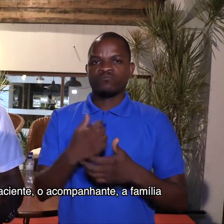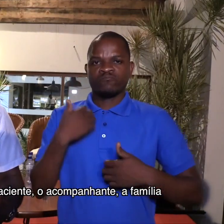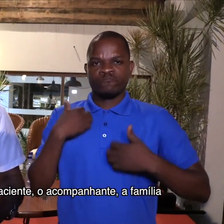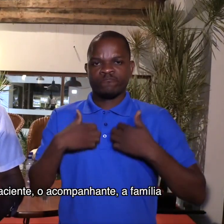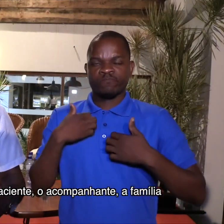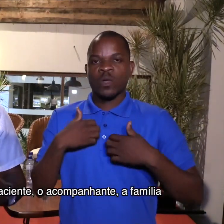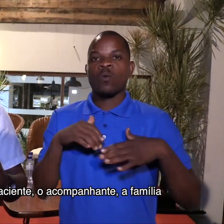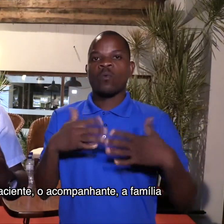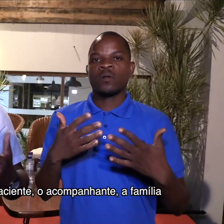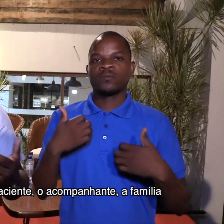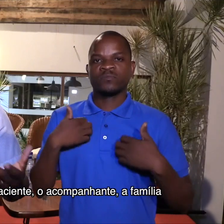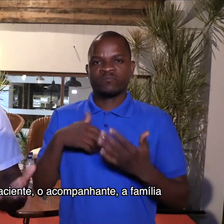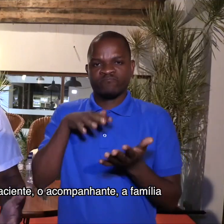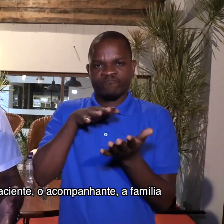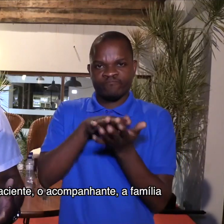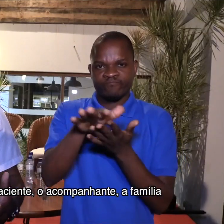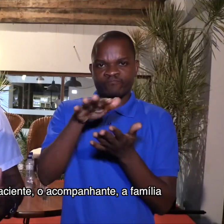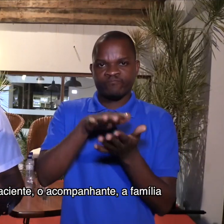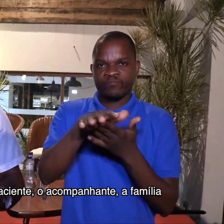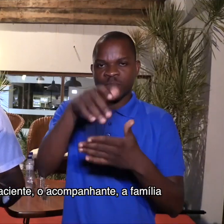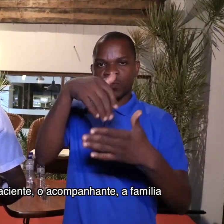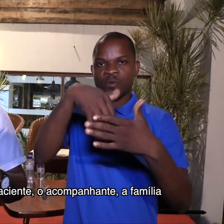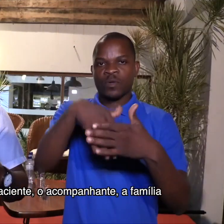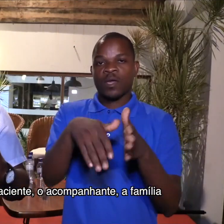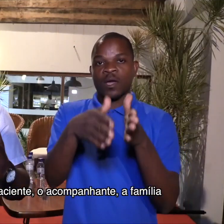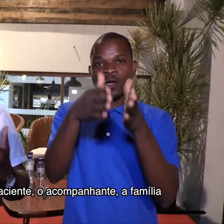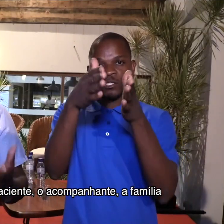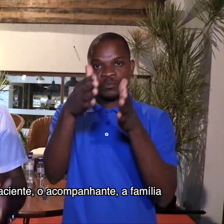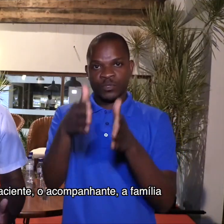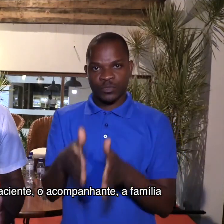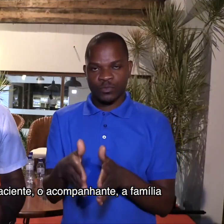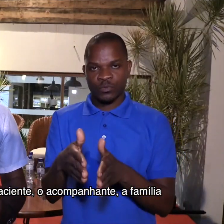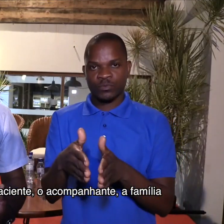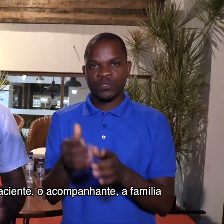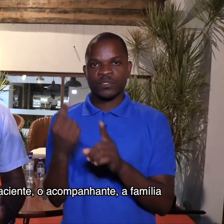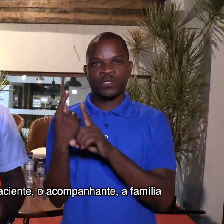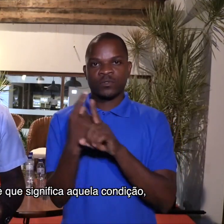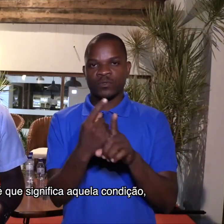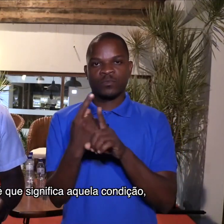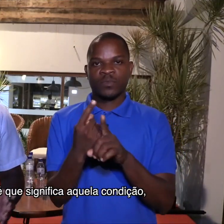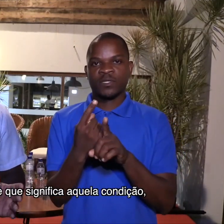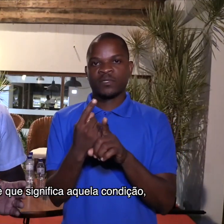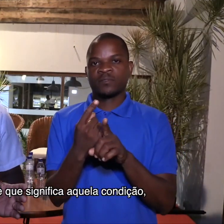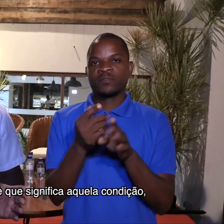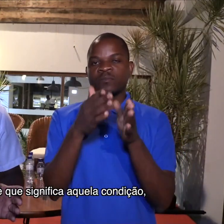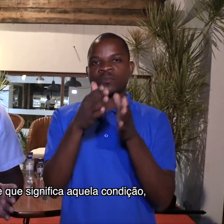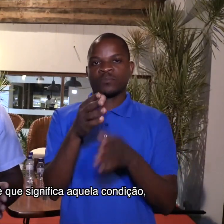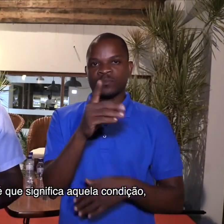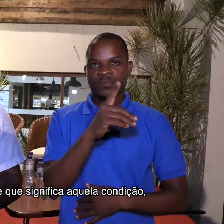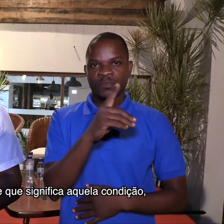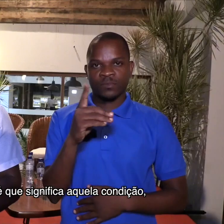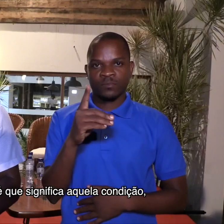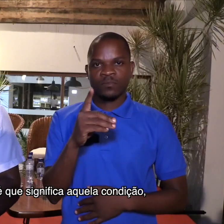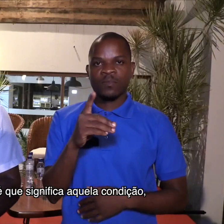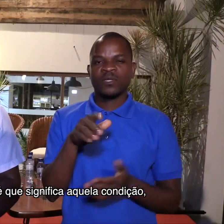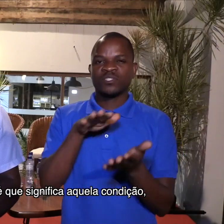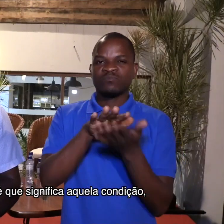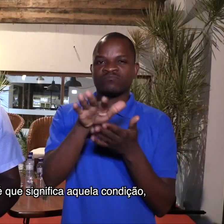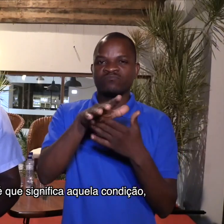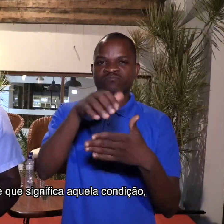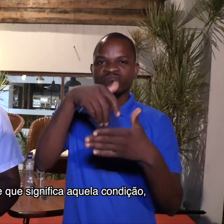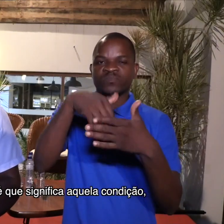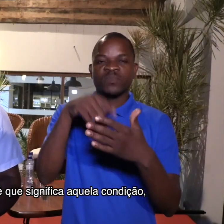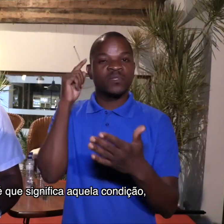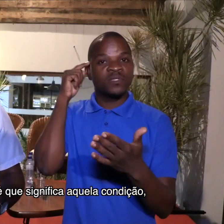esclarecer o paciente, esclarecer o acompanhante, a família, sobre o que significa aquela